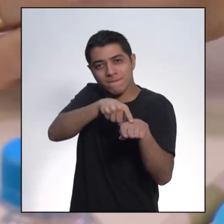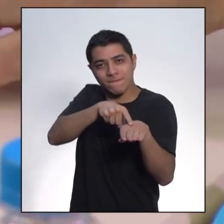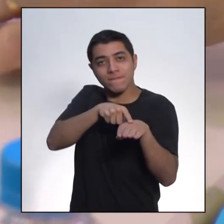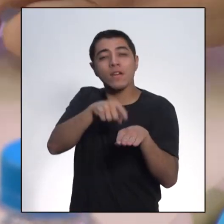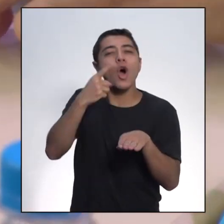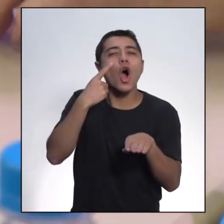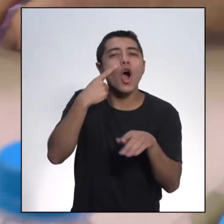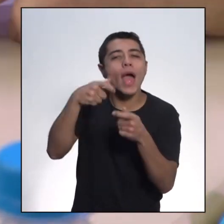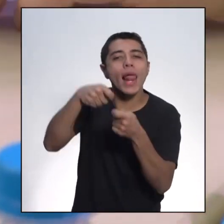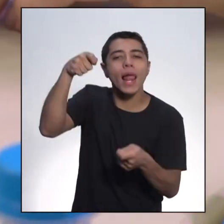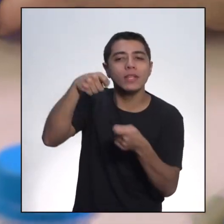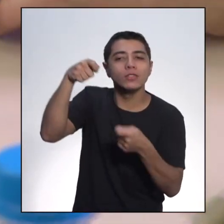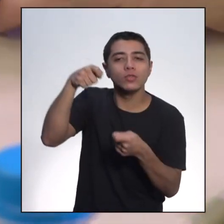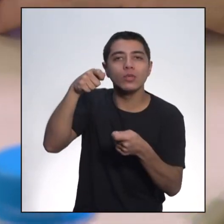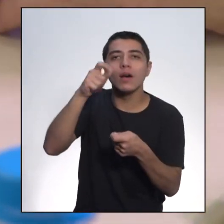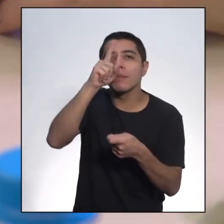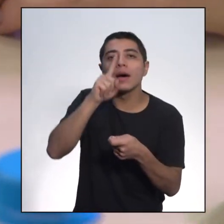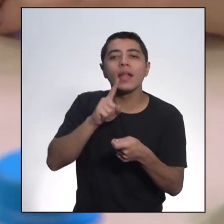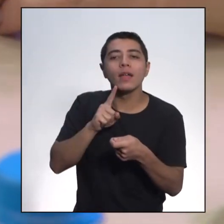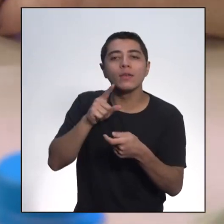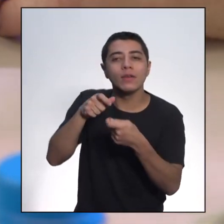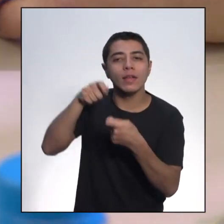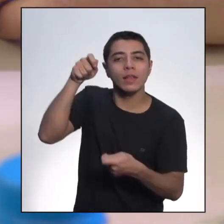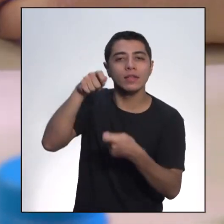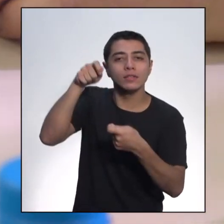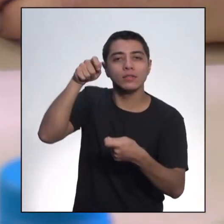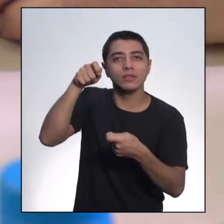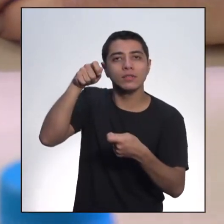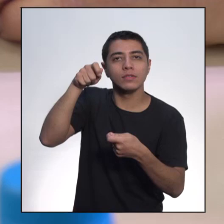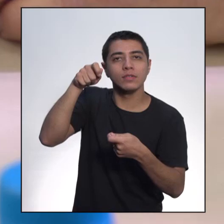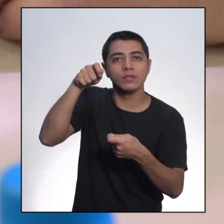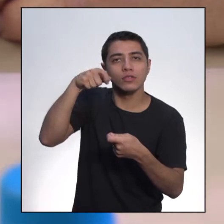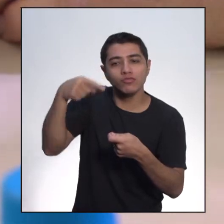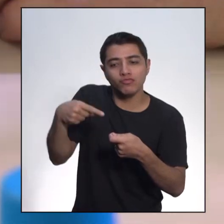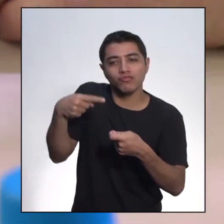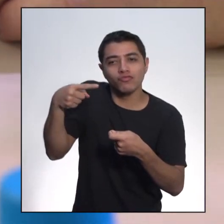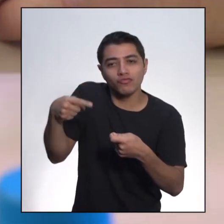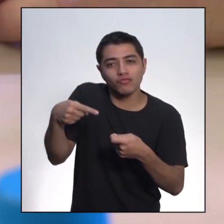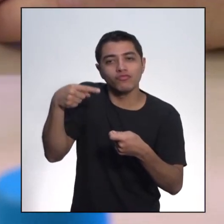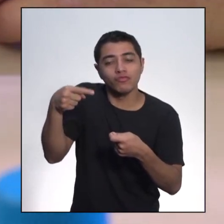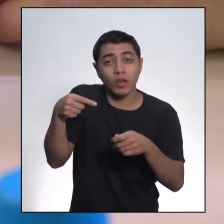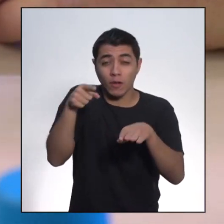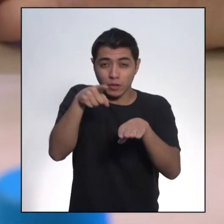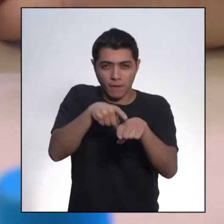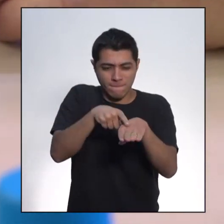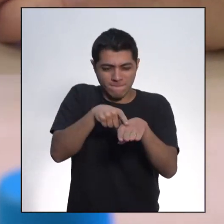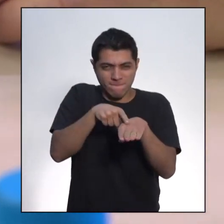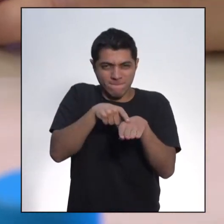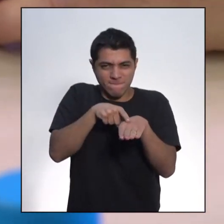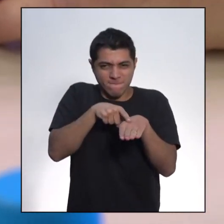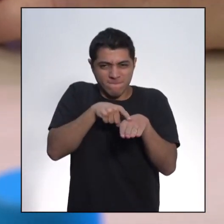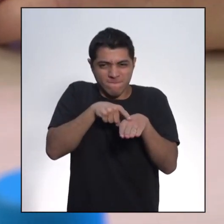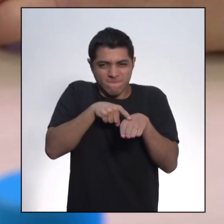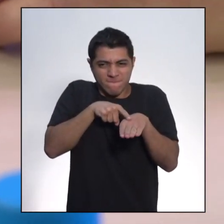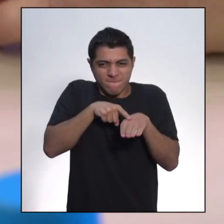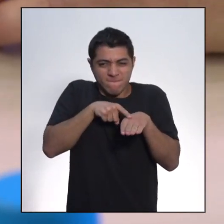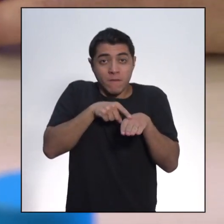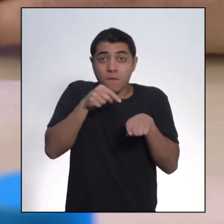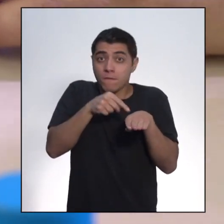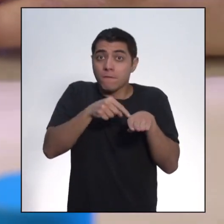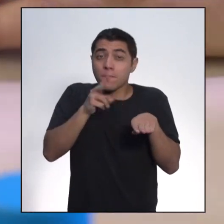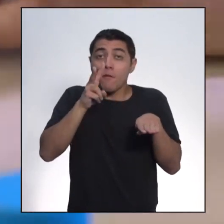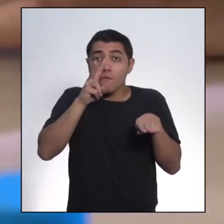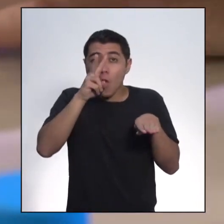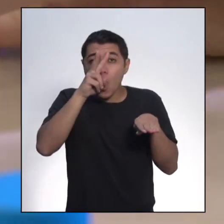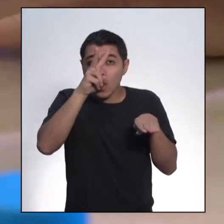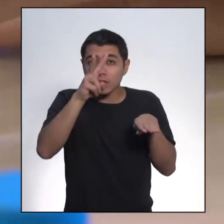vai girando, ó. O elástico estica. Quando você solta, toda essa força do elástico que foi para trás, ele tem